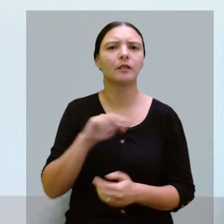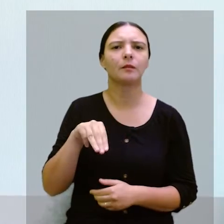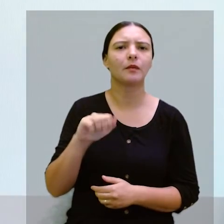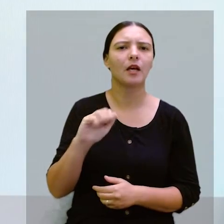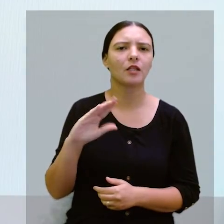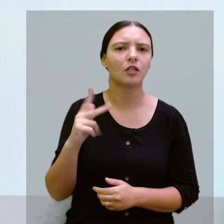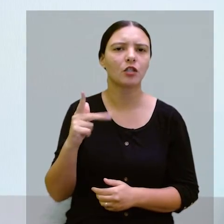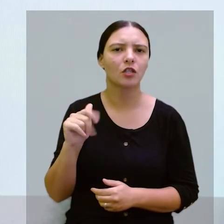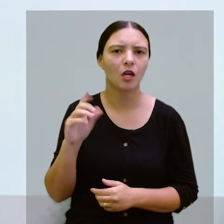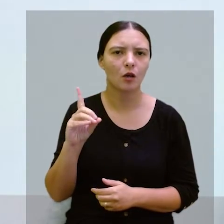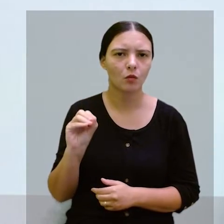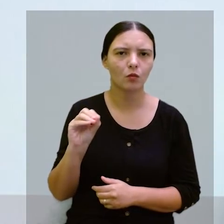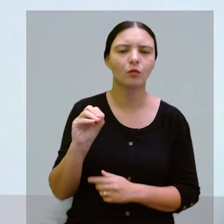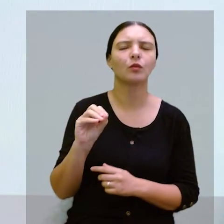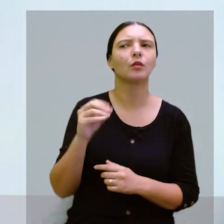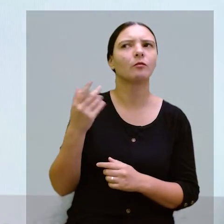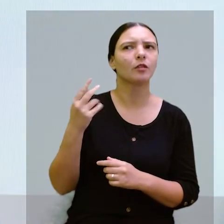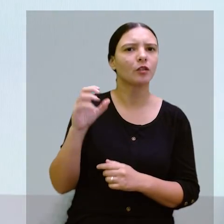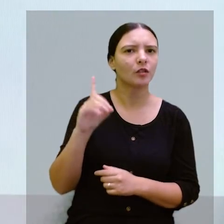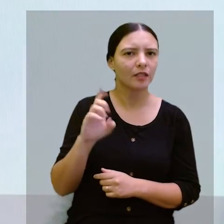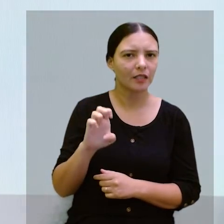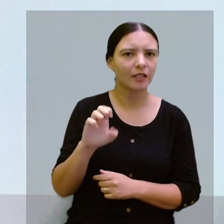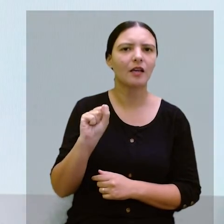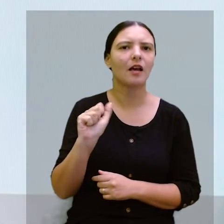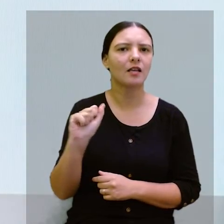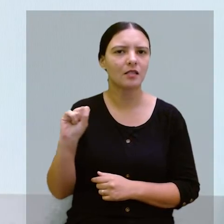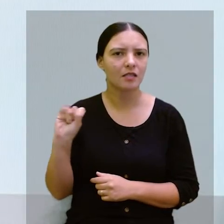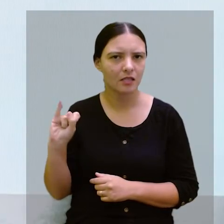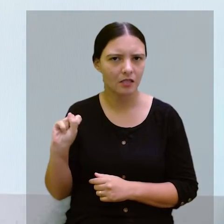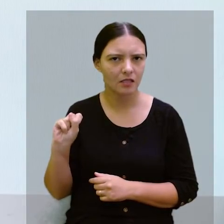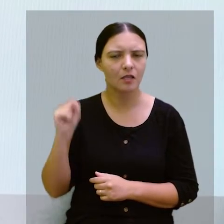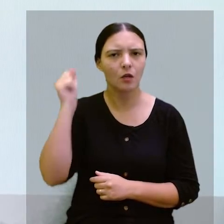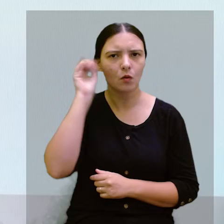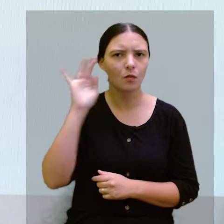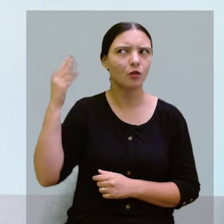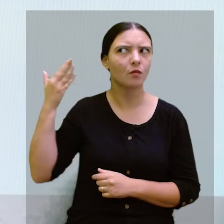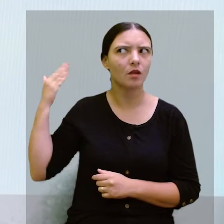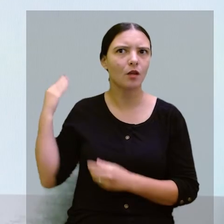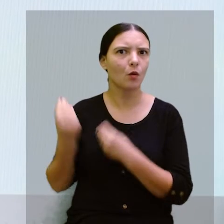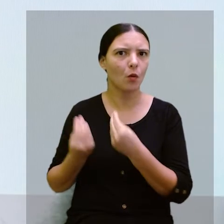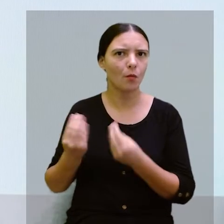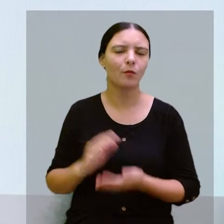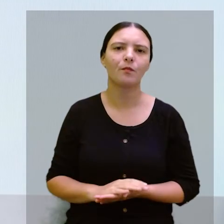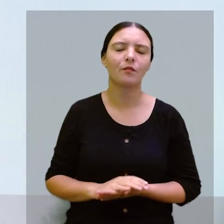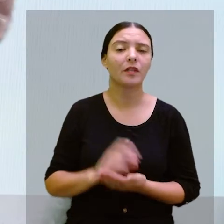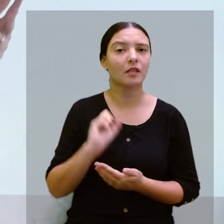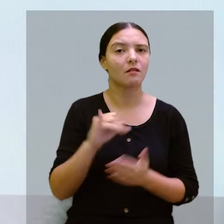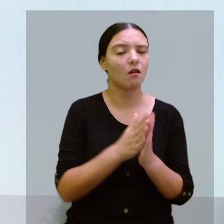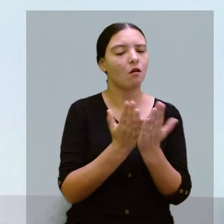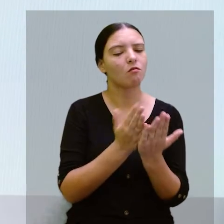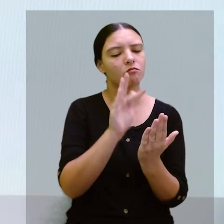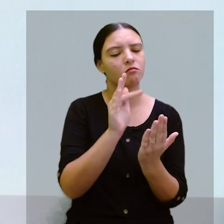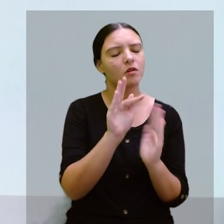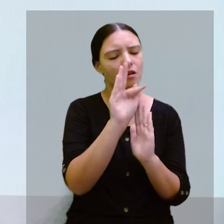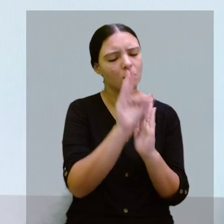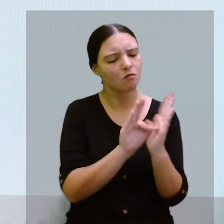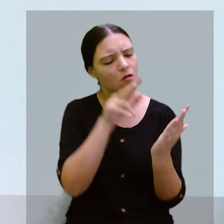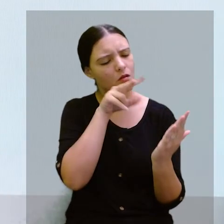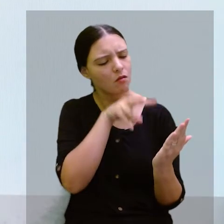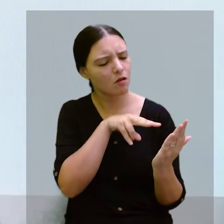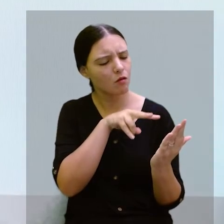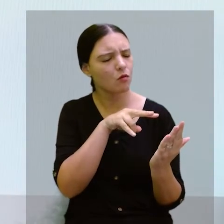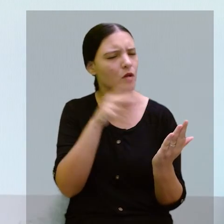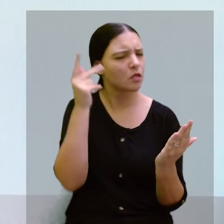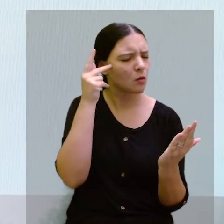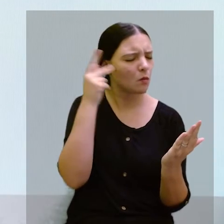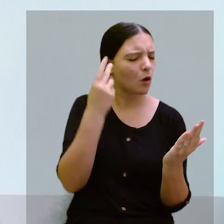que é o Rio de Janeiro do século XIX. Eu não sei como que é São Paulo dos anos 20, mas lendo um pouco os textos dos modernistas brasileiros,